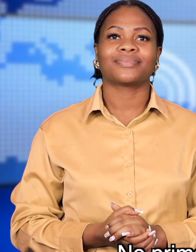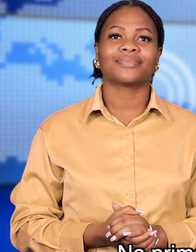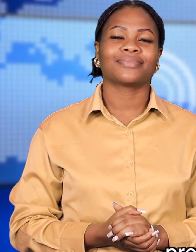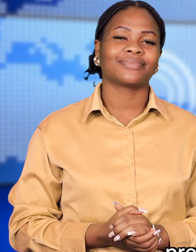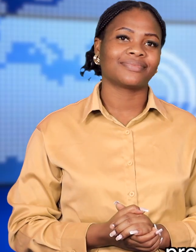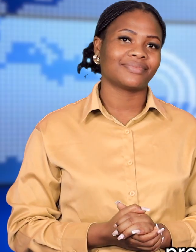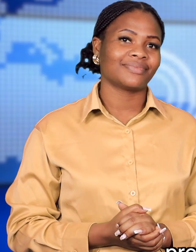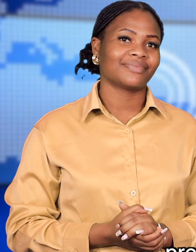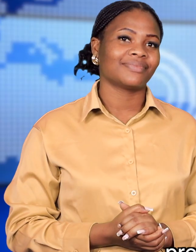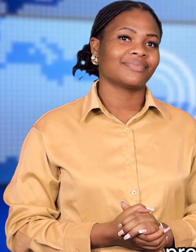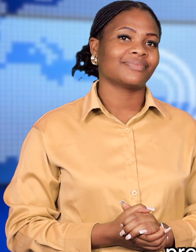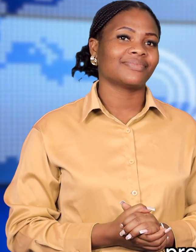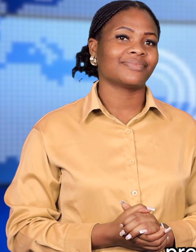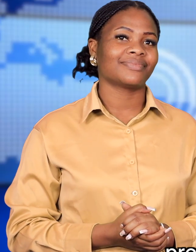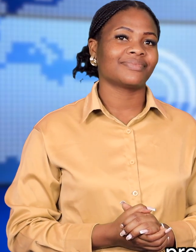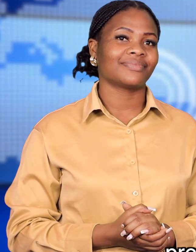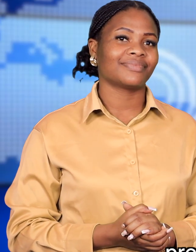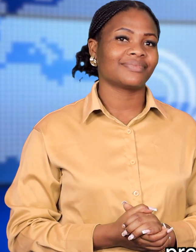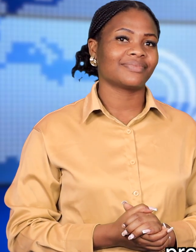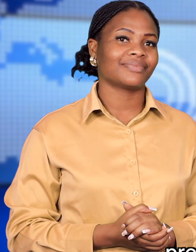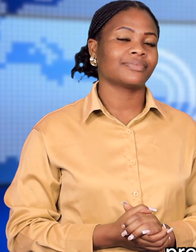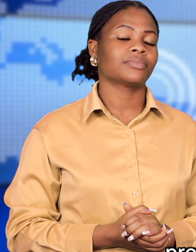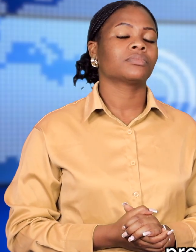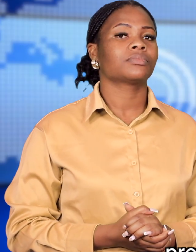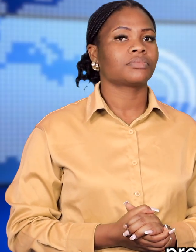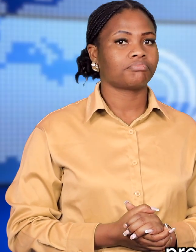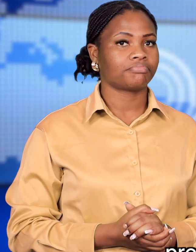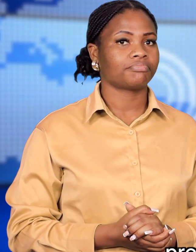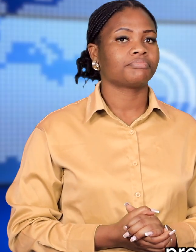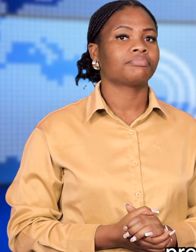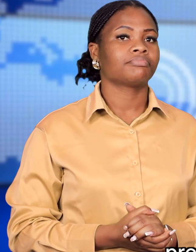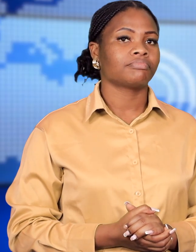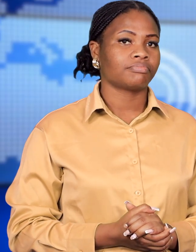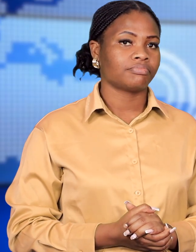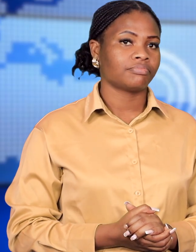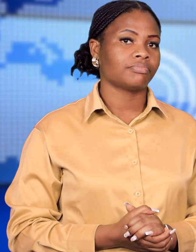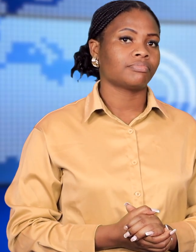torno das uniões prematuras, seus impactos e consequências na vida das crianças.